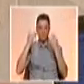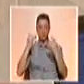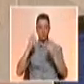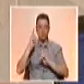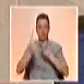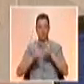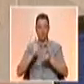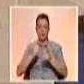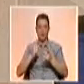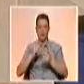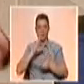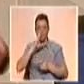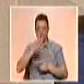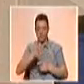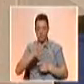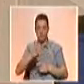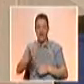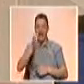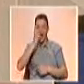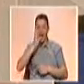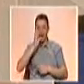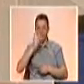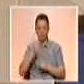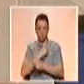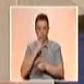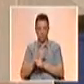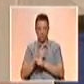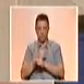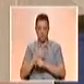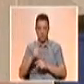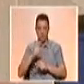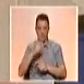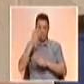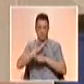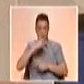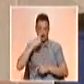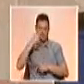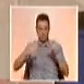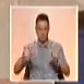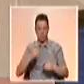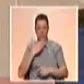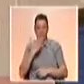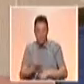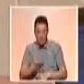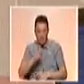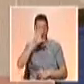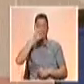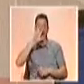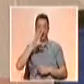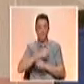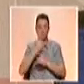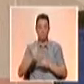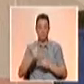custa, a produção, em termos de água, a produção de determinado produto, por exemplo, as pessoas ficam de facto muito, muito admiradas,